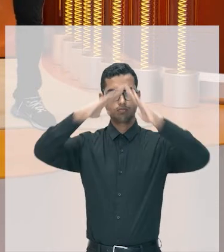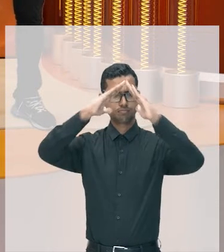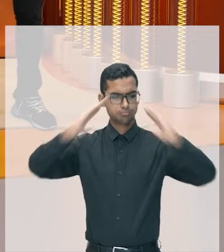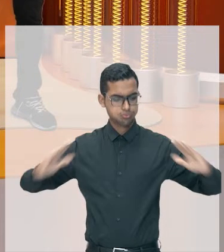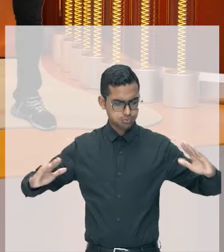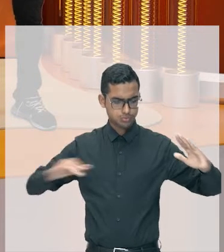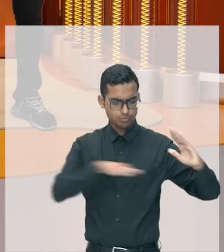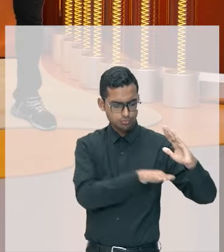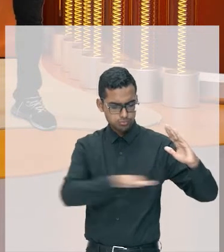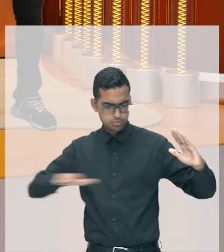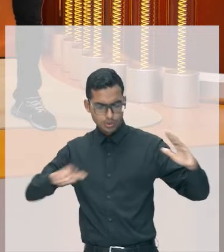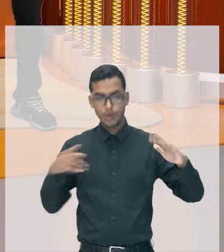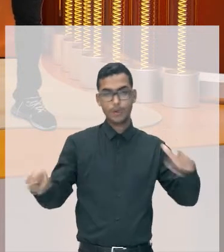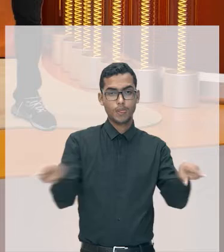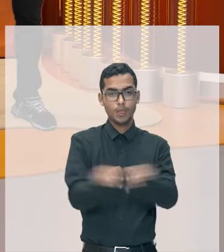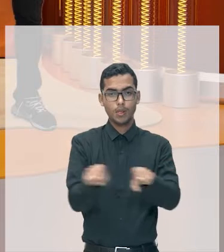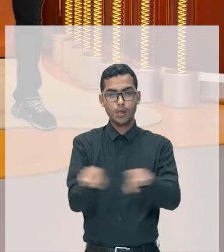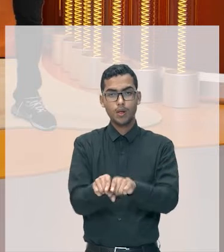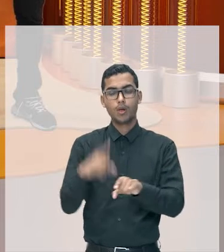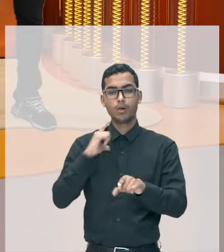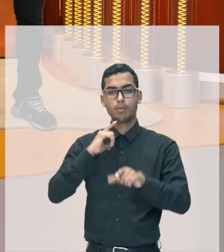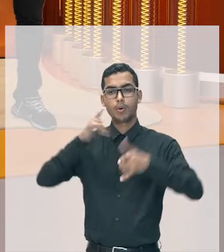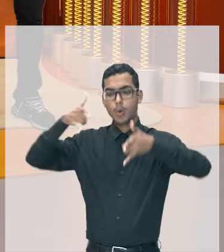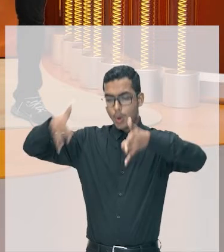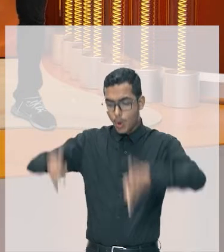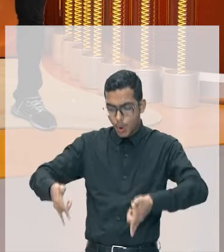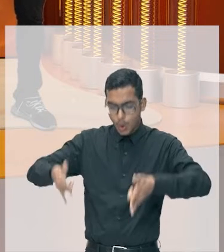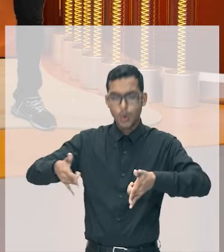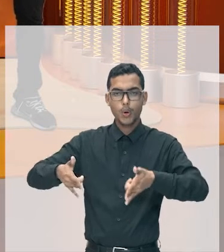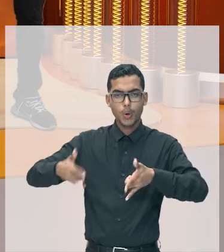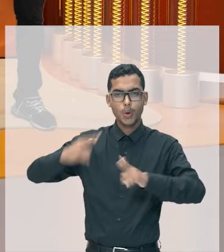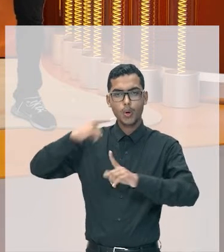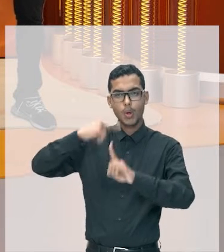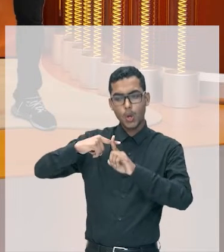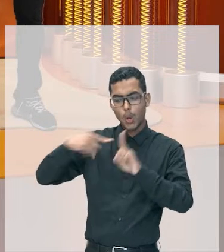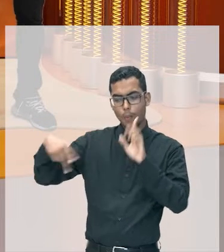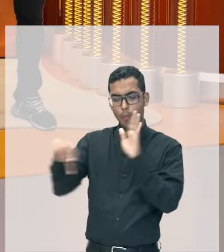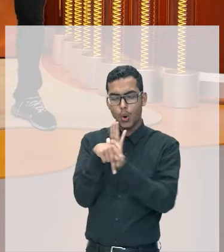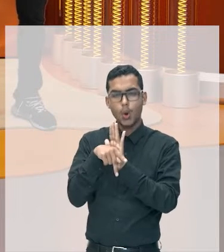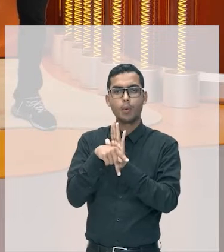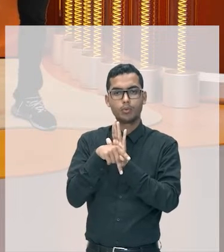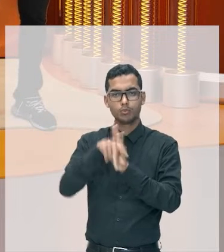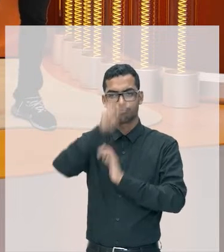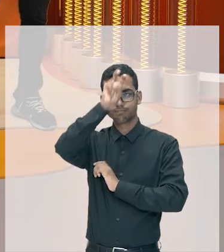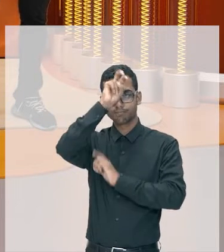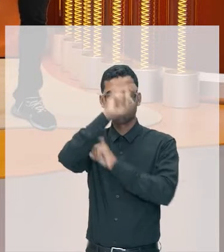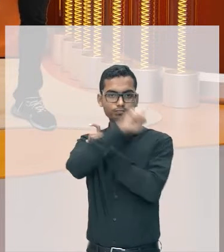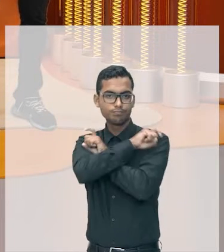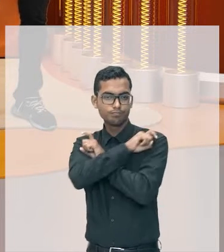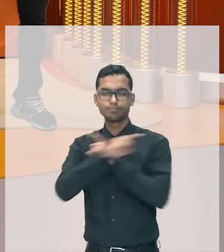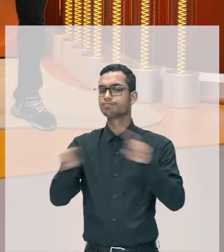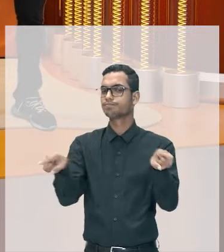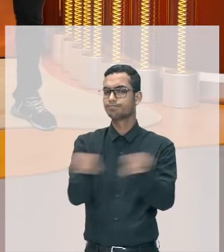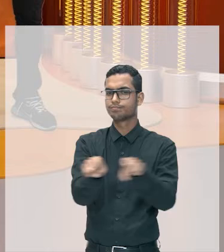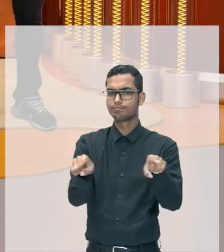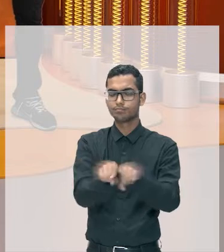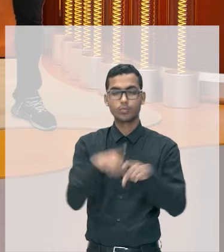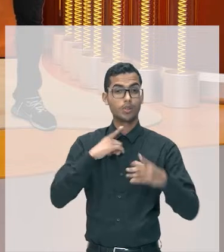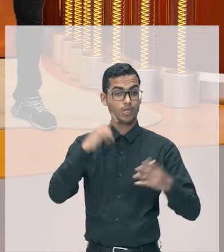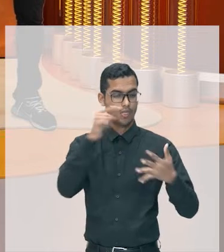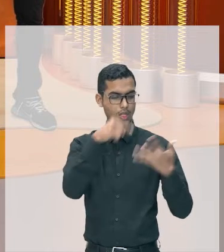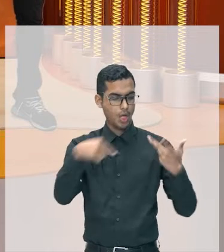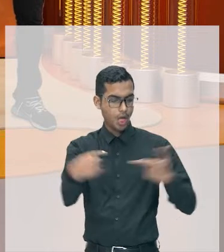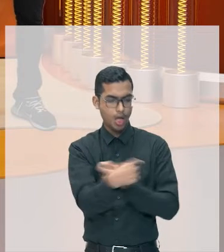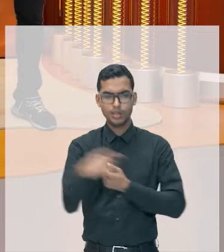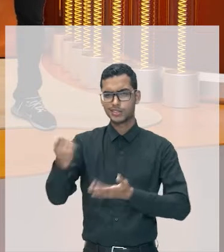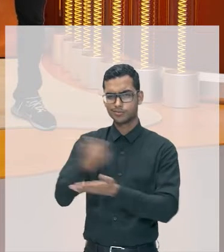que vão nos ajudar a construir ali aquela história, a entender aquele quebra-cabeça. Quando eu escrevo a história